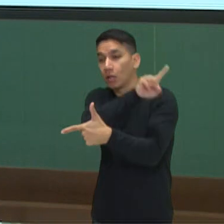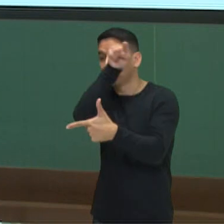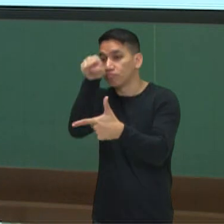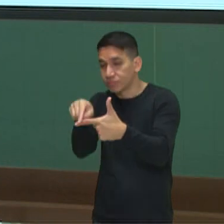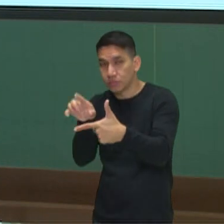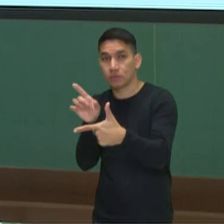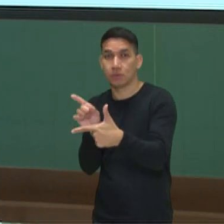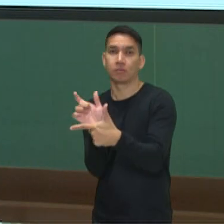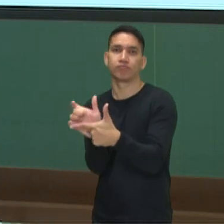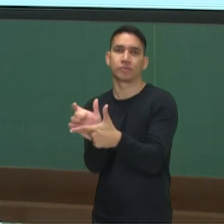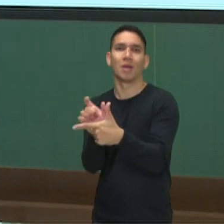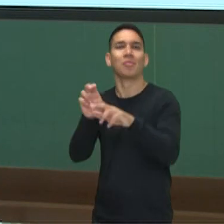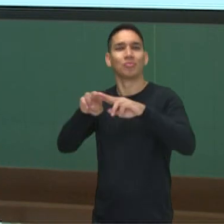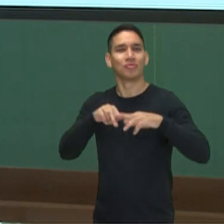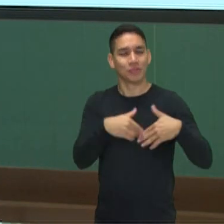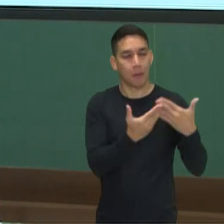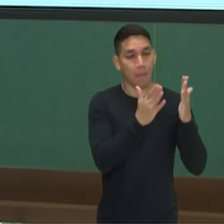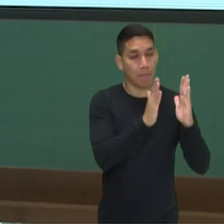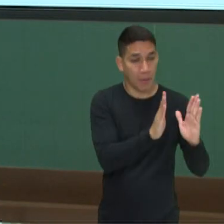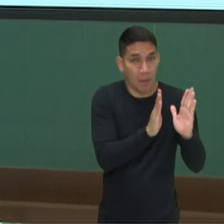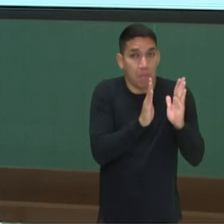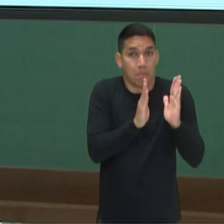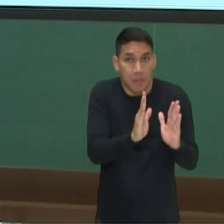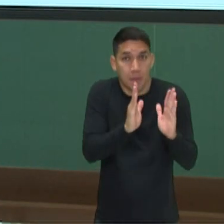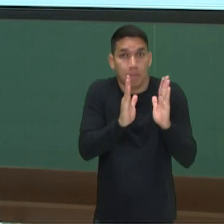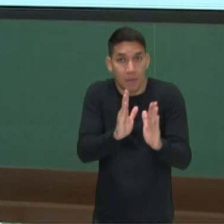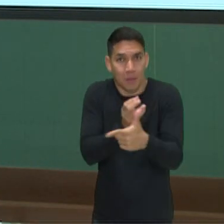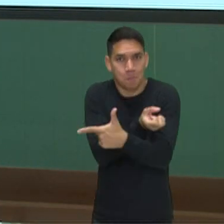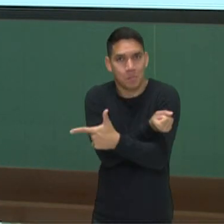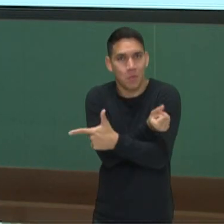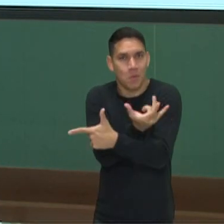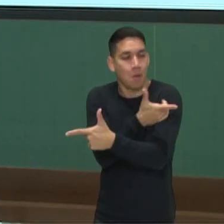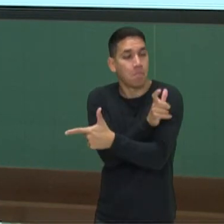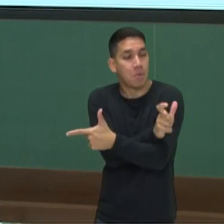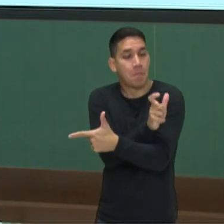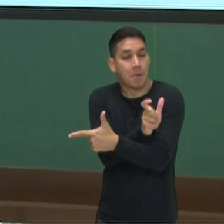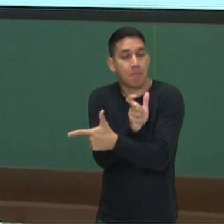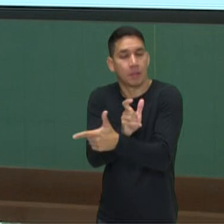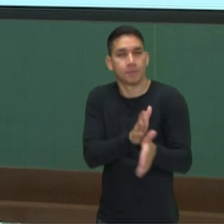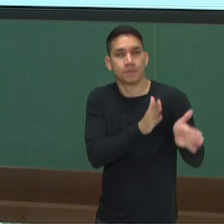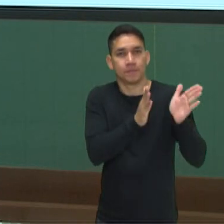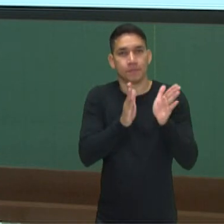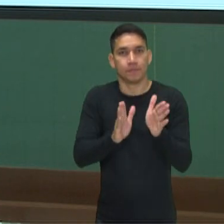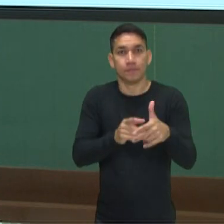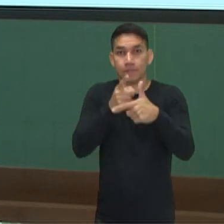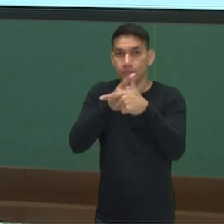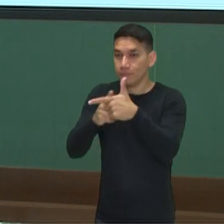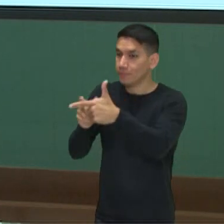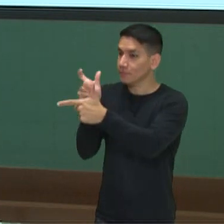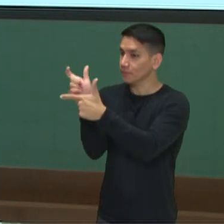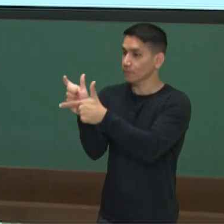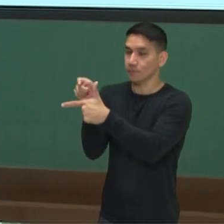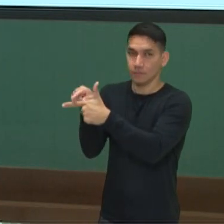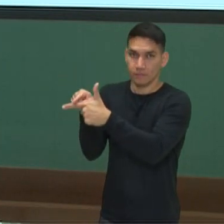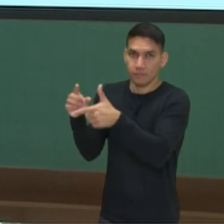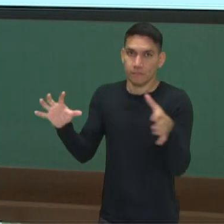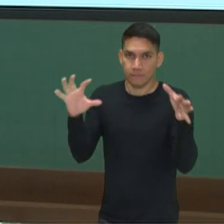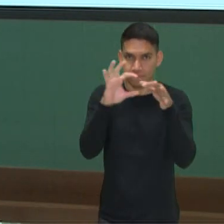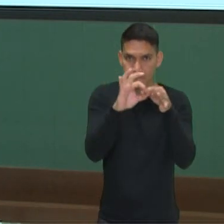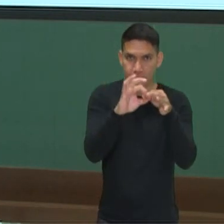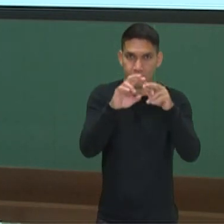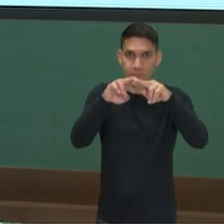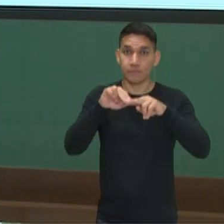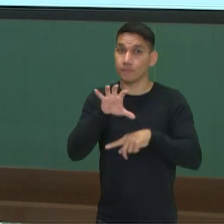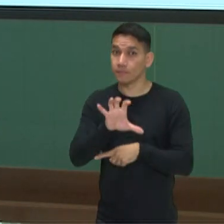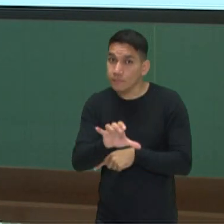Então, nós vamos pedacinho por pedacinho do polinômio, tá? Com o monômio que está sendo dividido. Com isso,